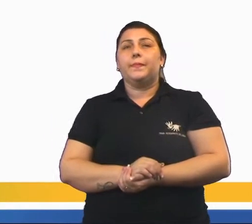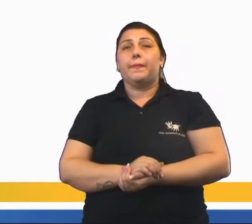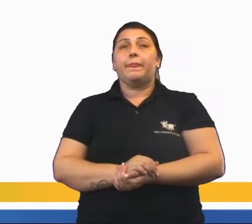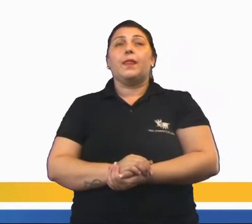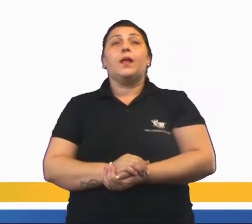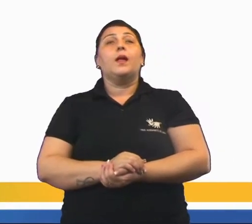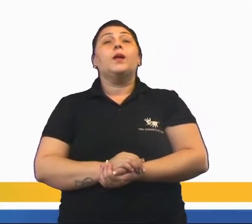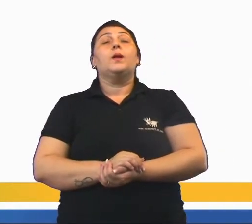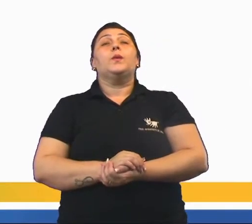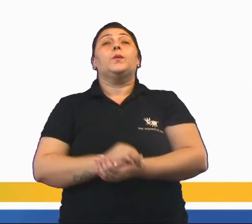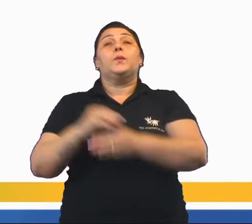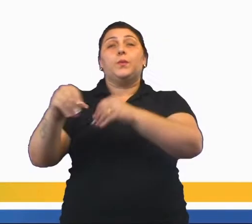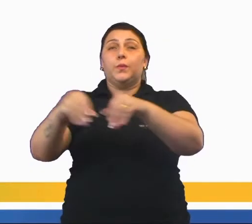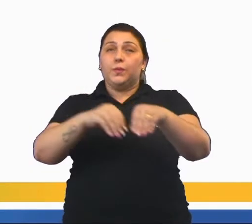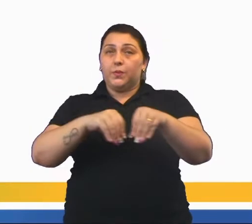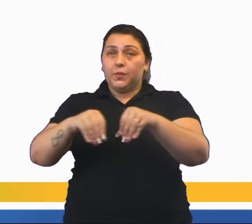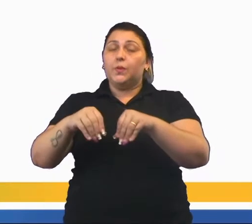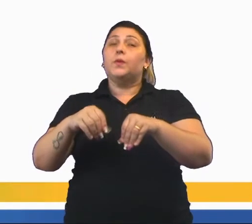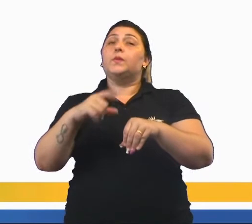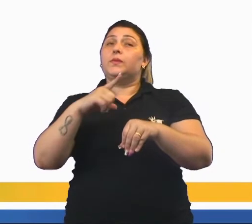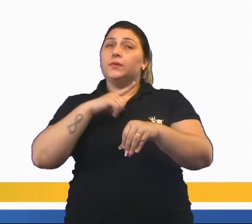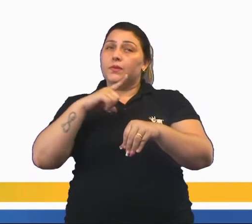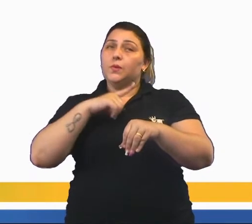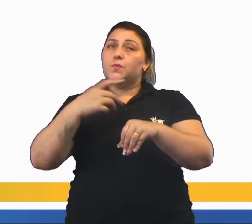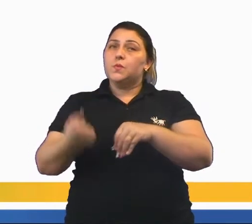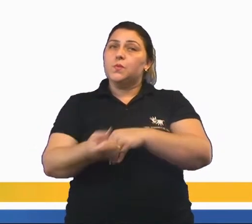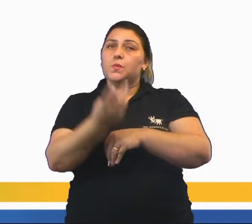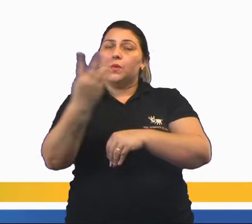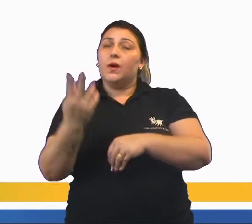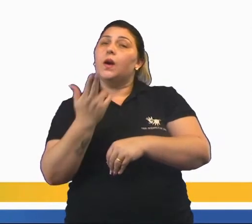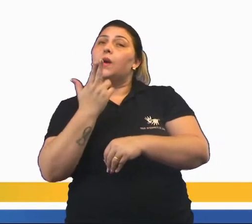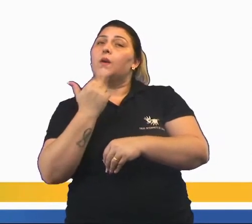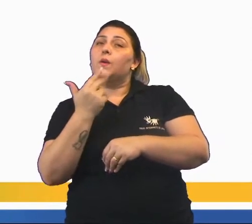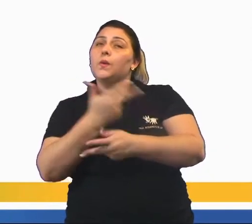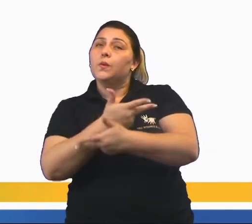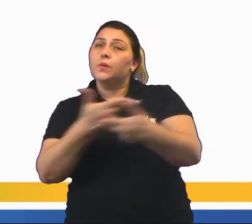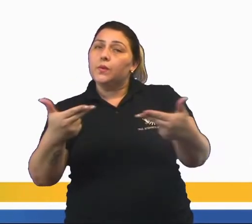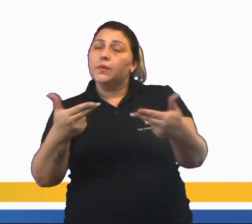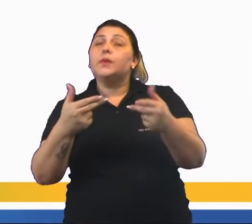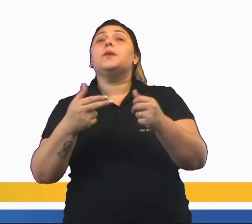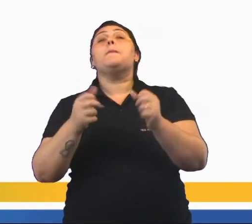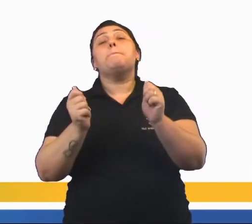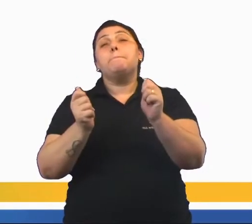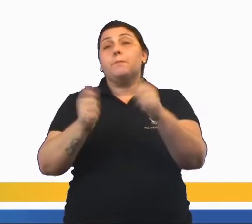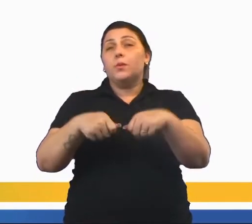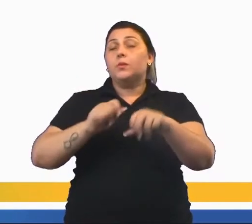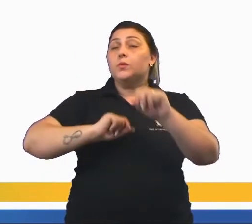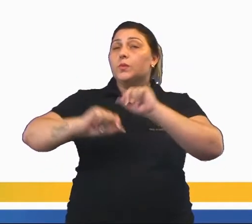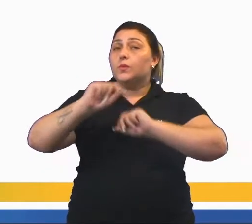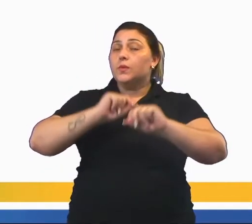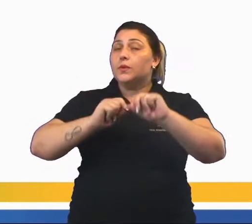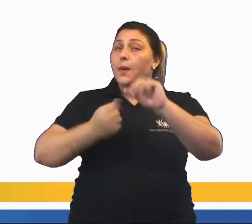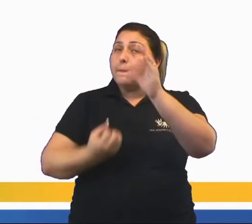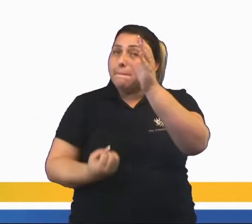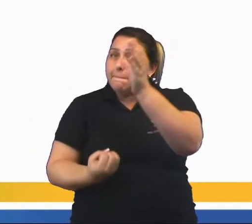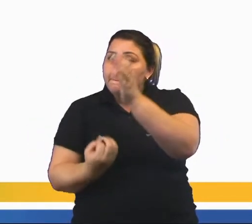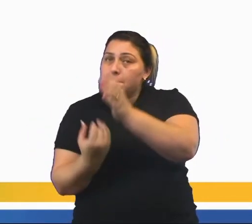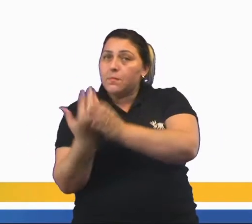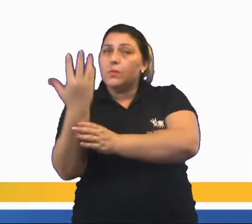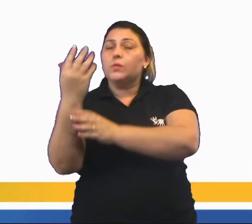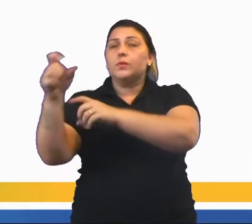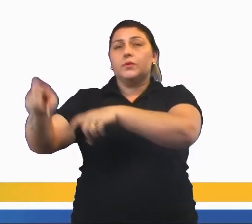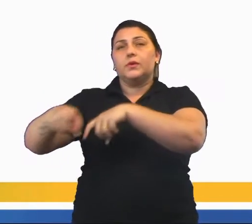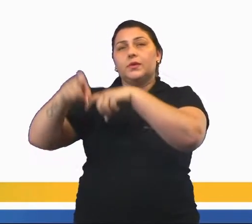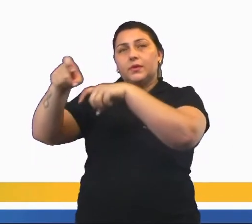O solo argiloso apresenta uma grande quantidade de nutrientes e possibilita a produção